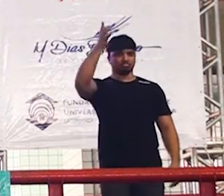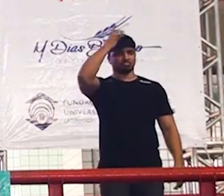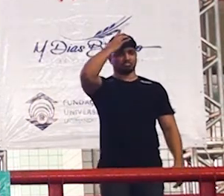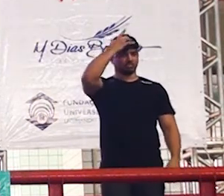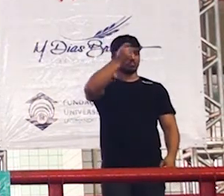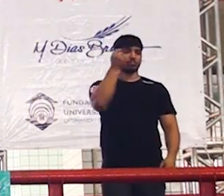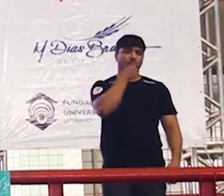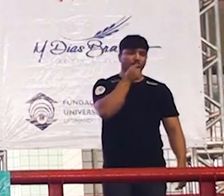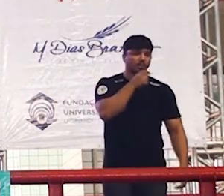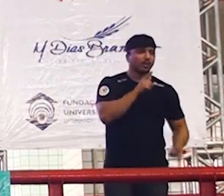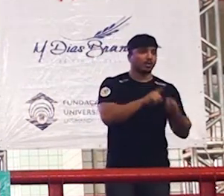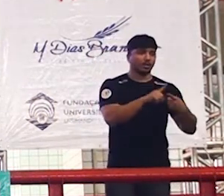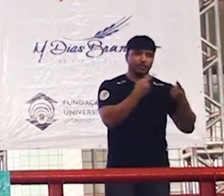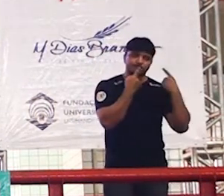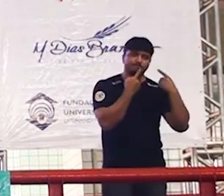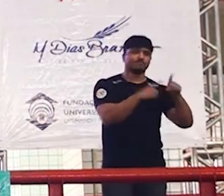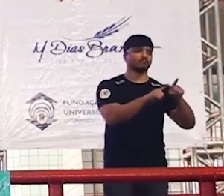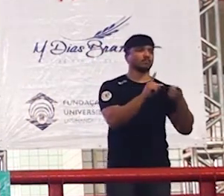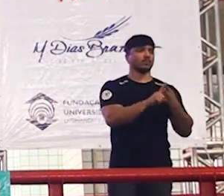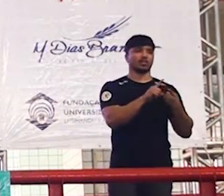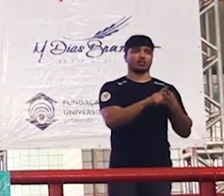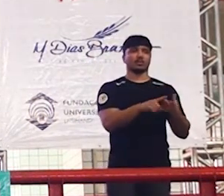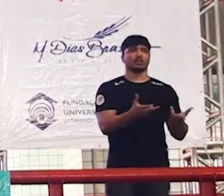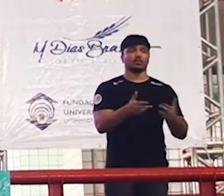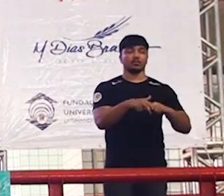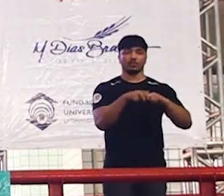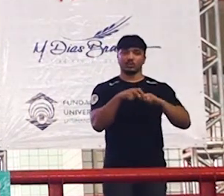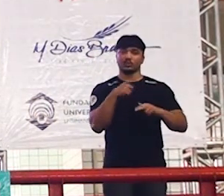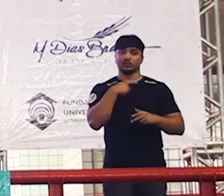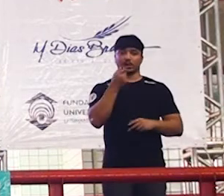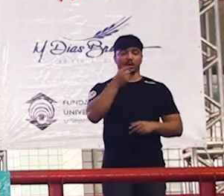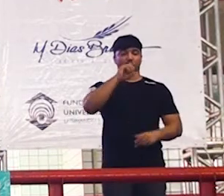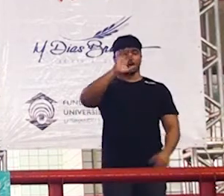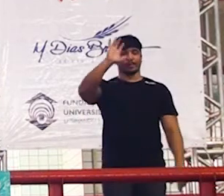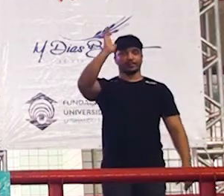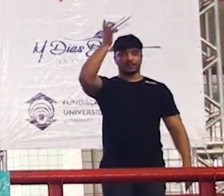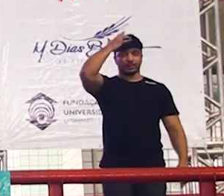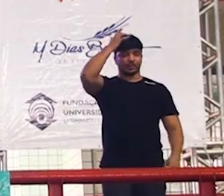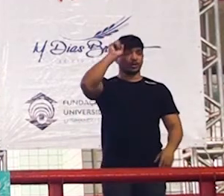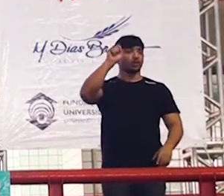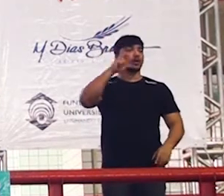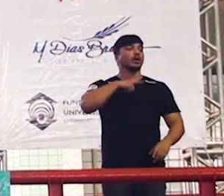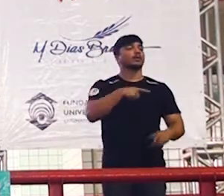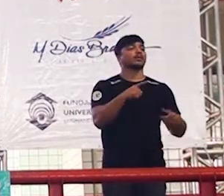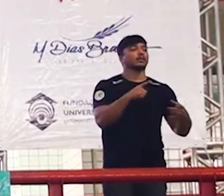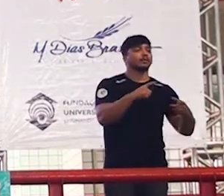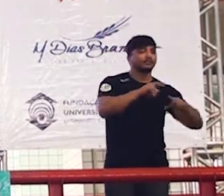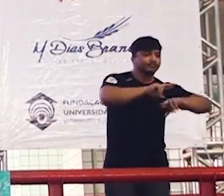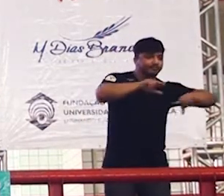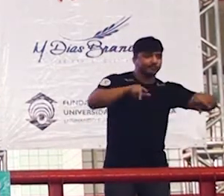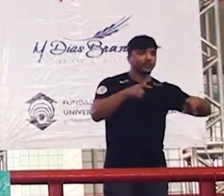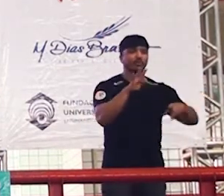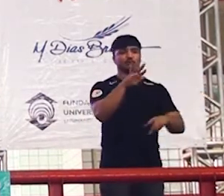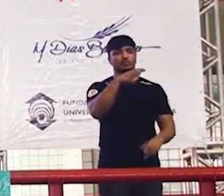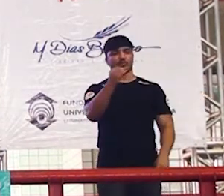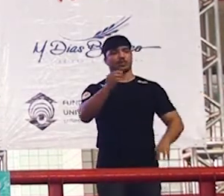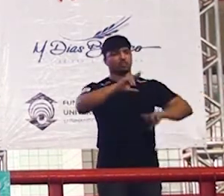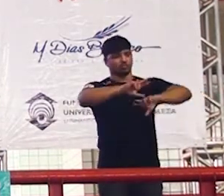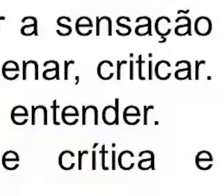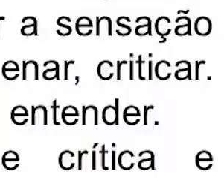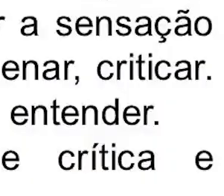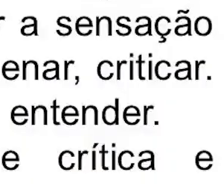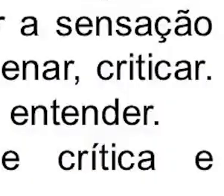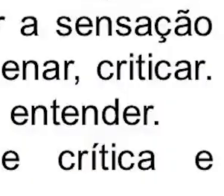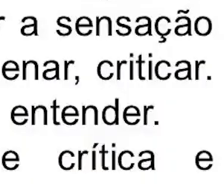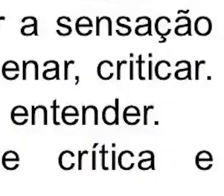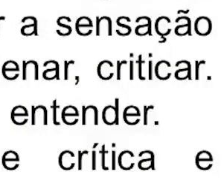são extremamente críticos. Então a ironia, ela exerce uma múltipla função no texto.